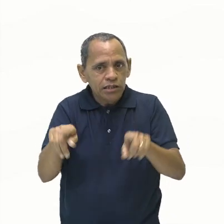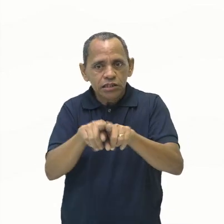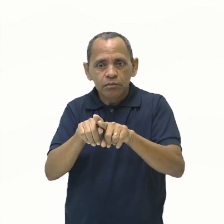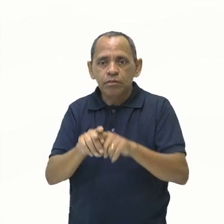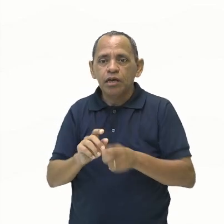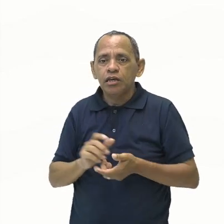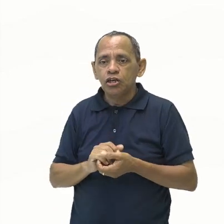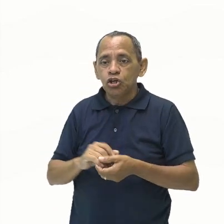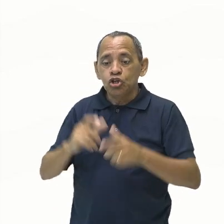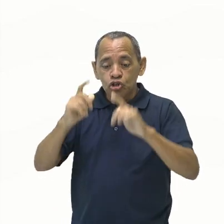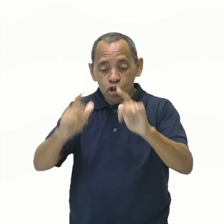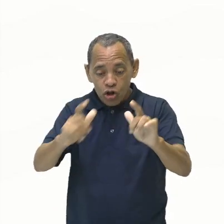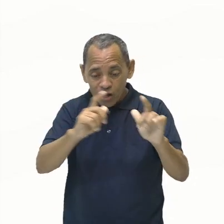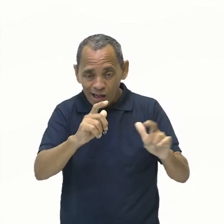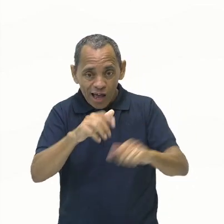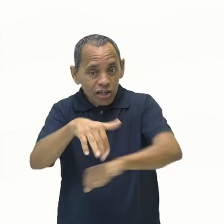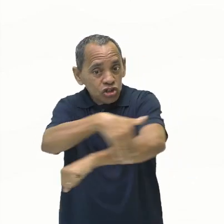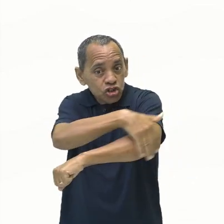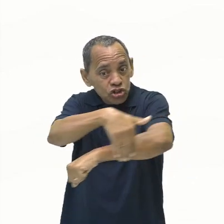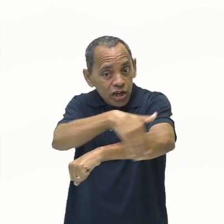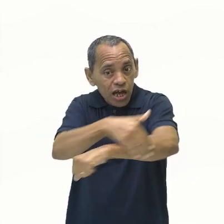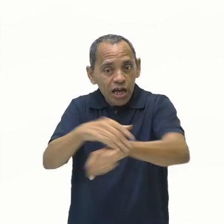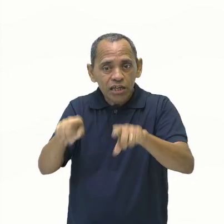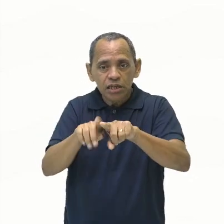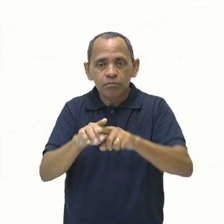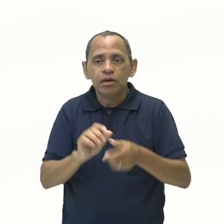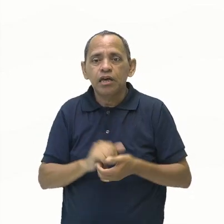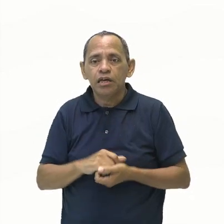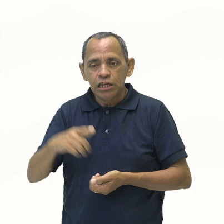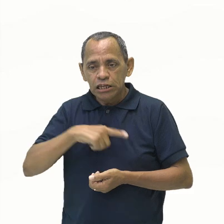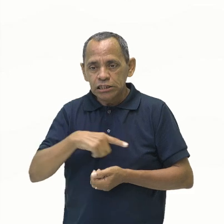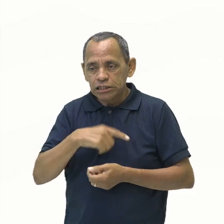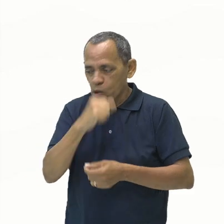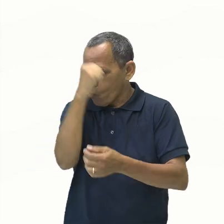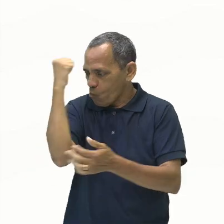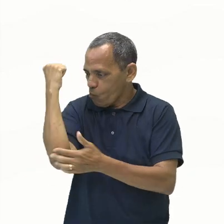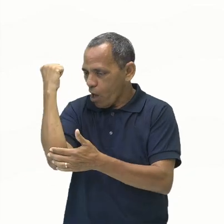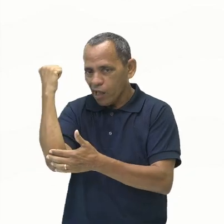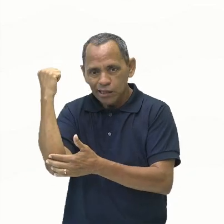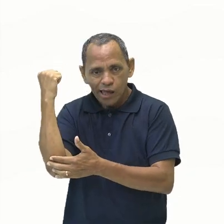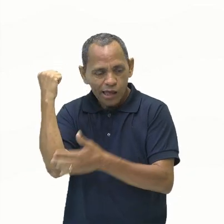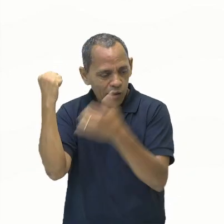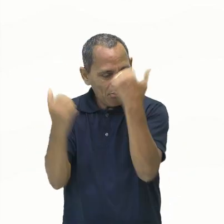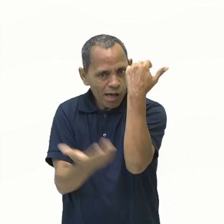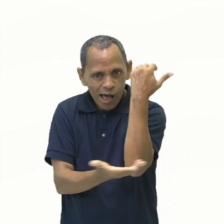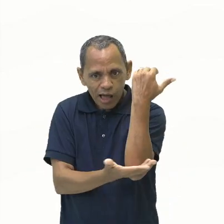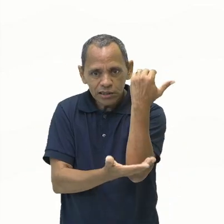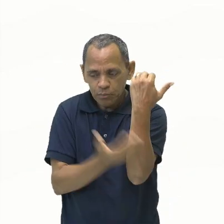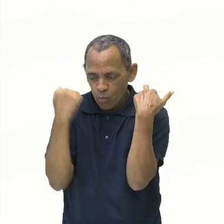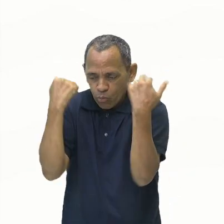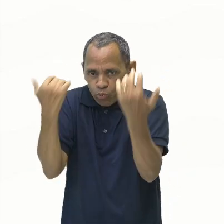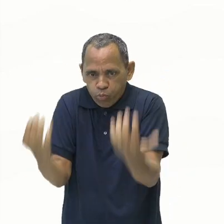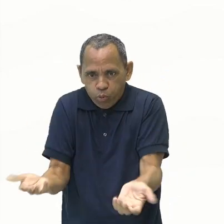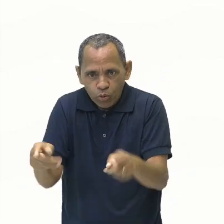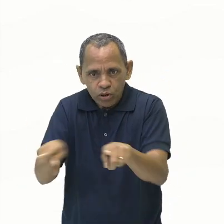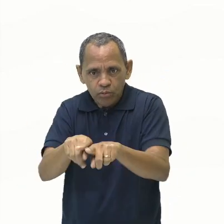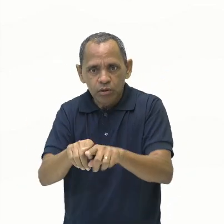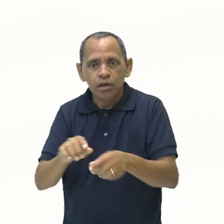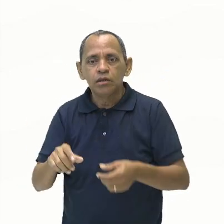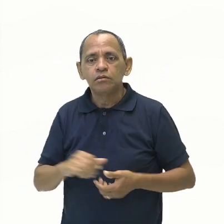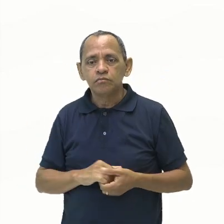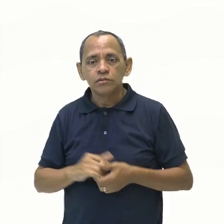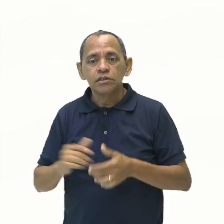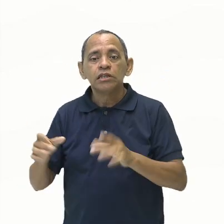vão justamente desmatar uma grande área de mata nativa para que haja uma interligação